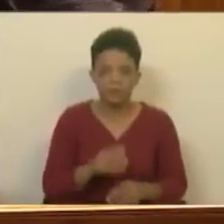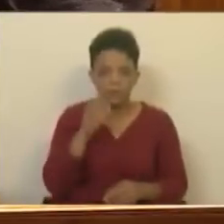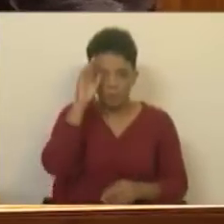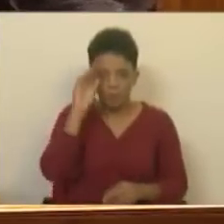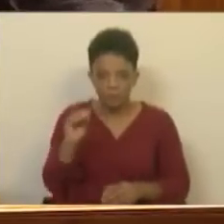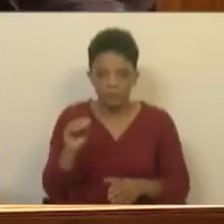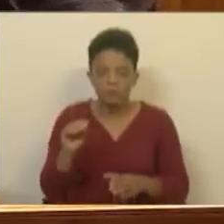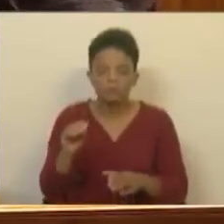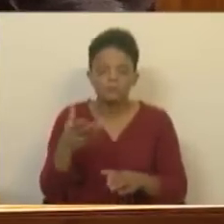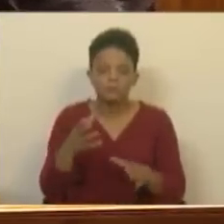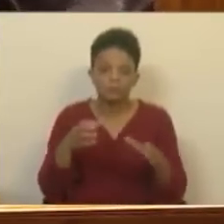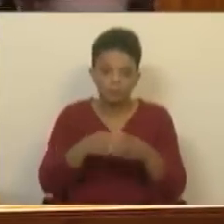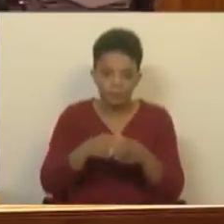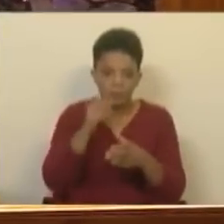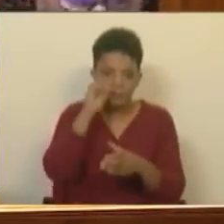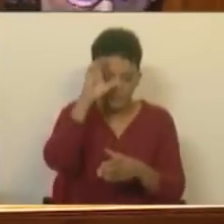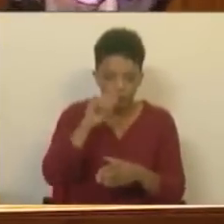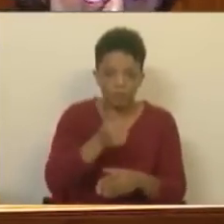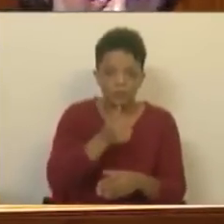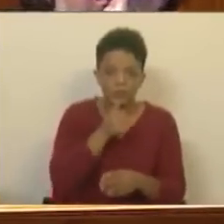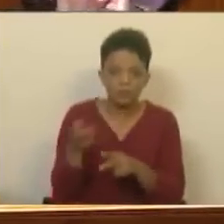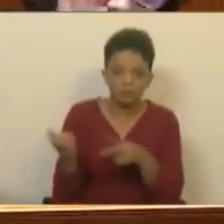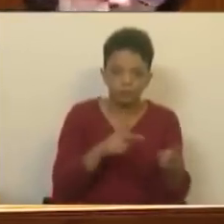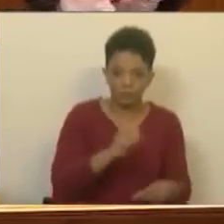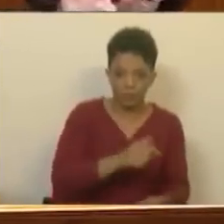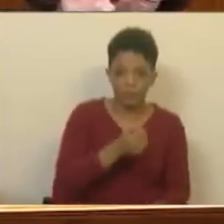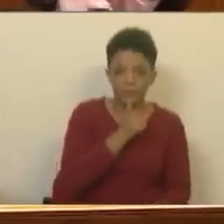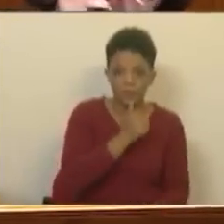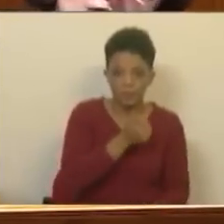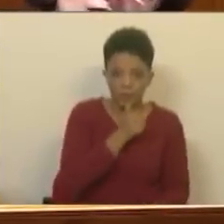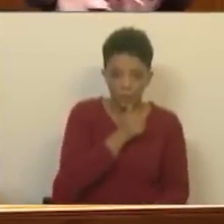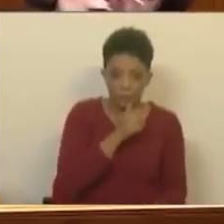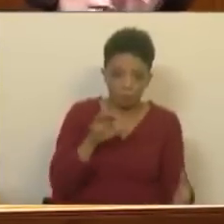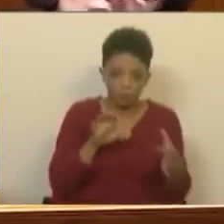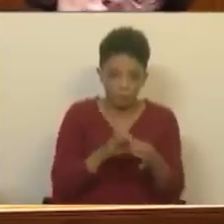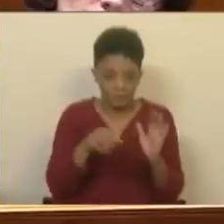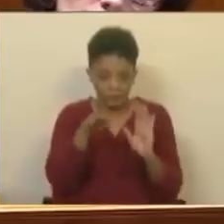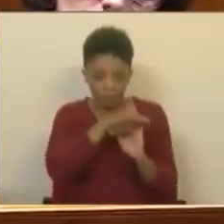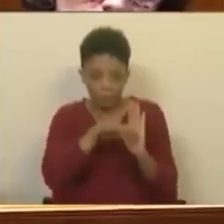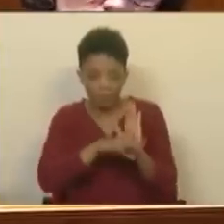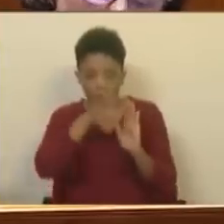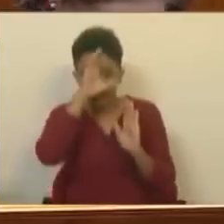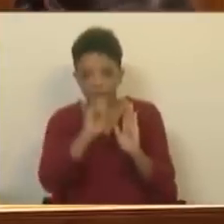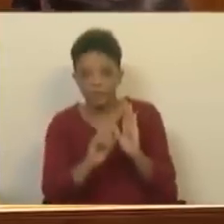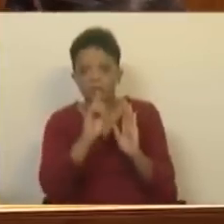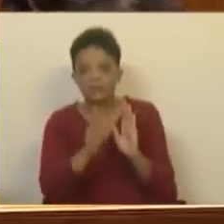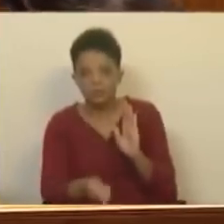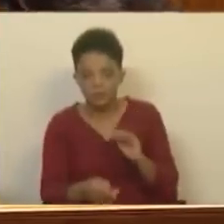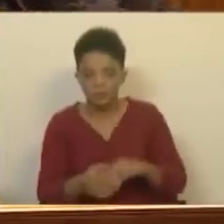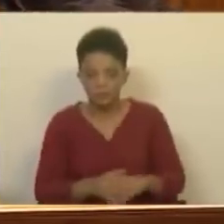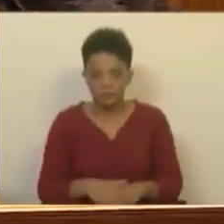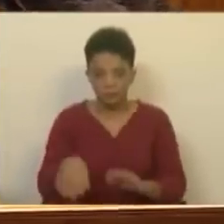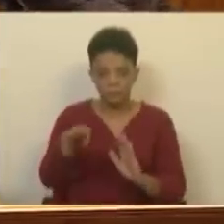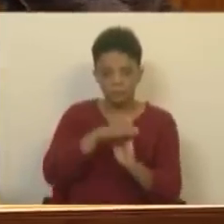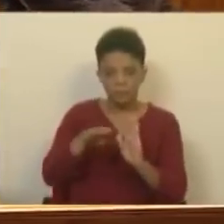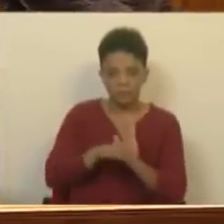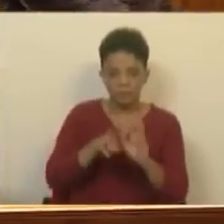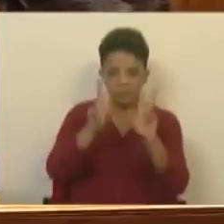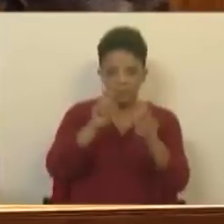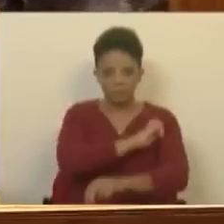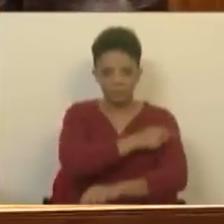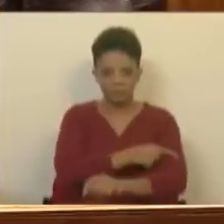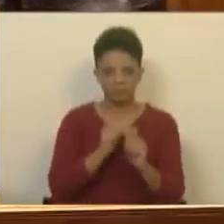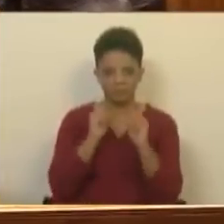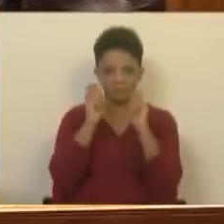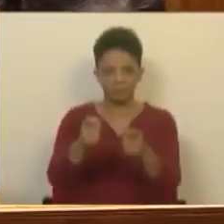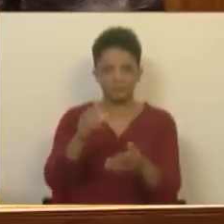não transferiu competências nenhumas definiu de acordo com consta do programa do governo qual é o programa de descentralização